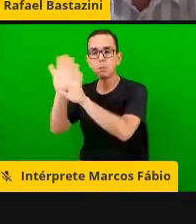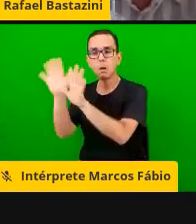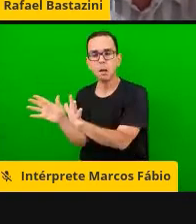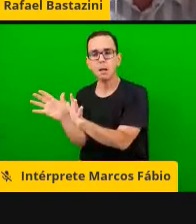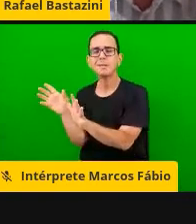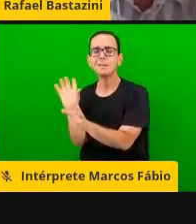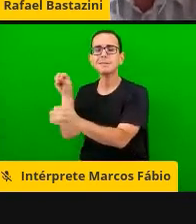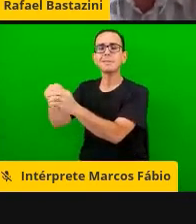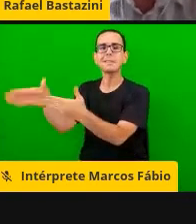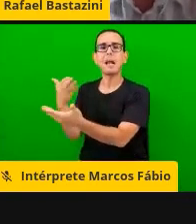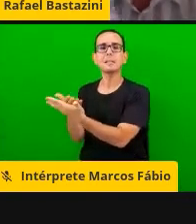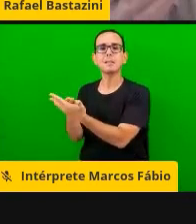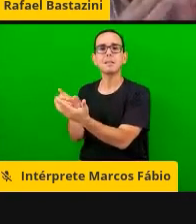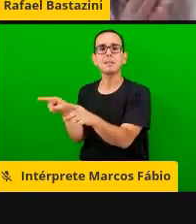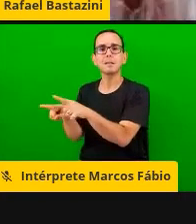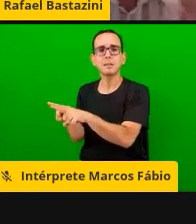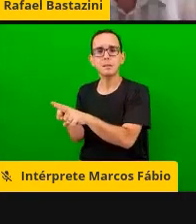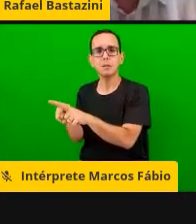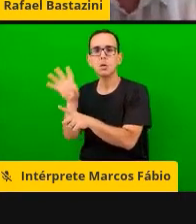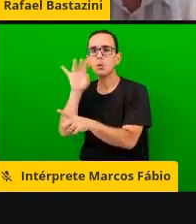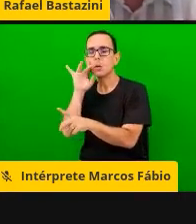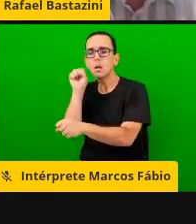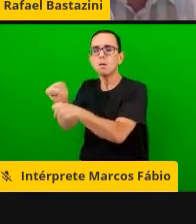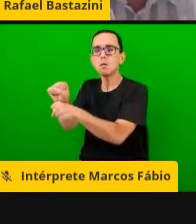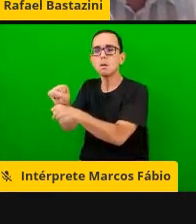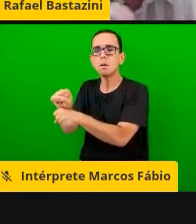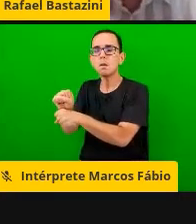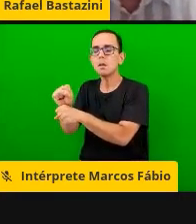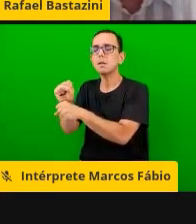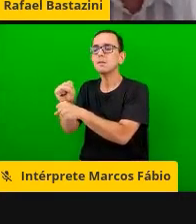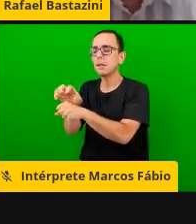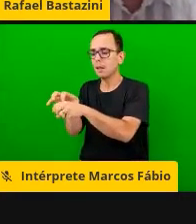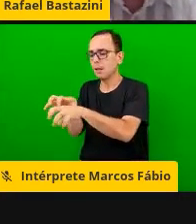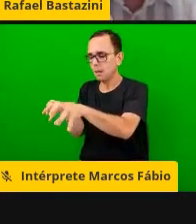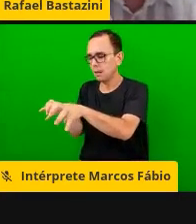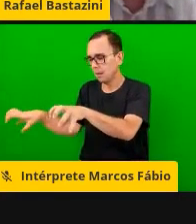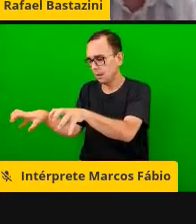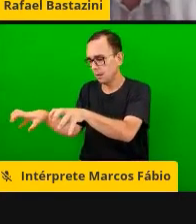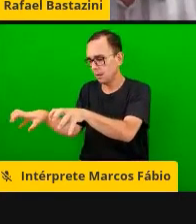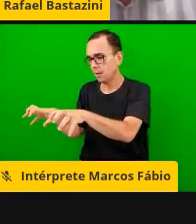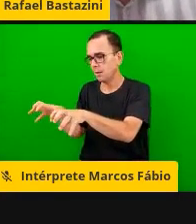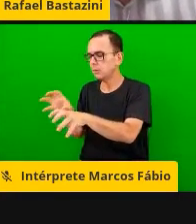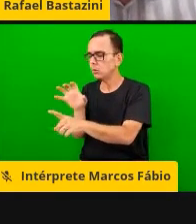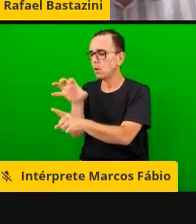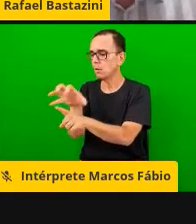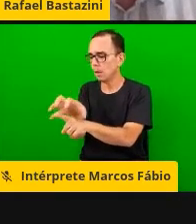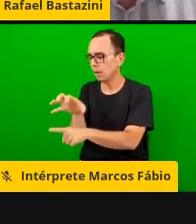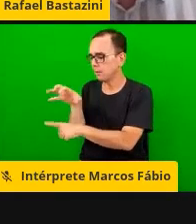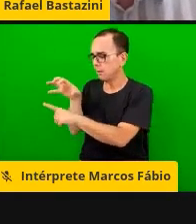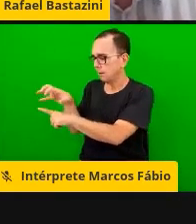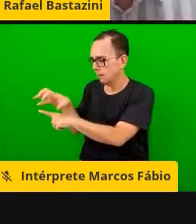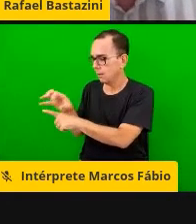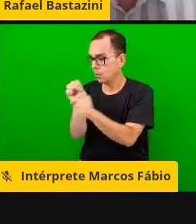aula, com a teoria da contenção, então dividindo as áreas de influência da